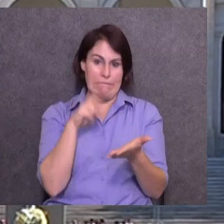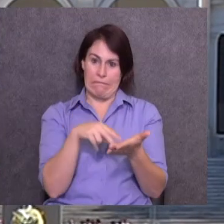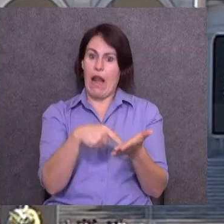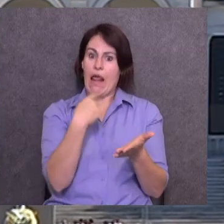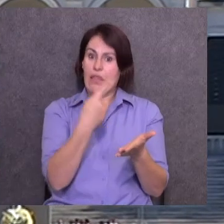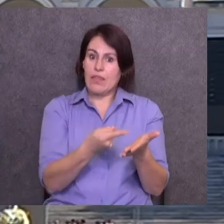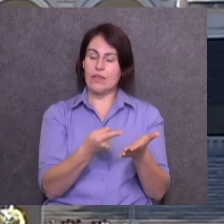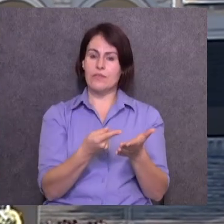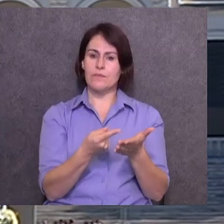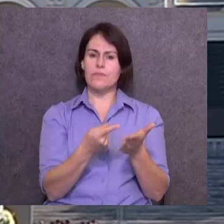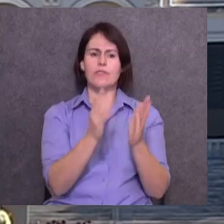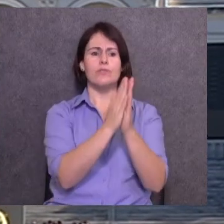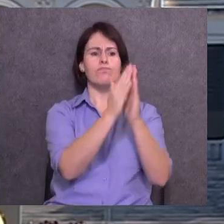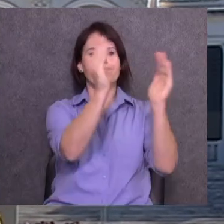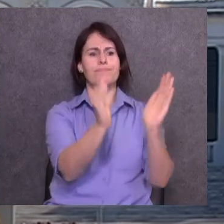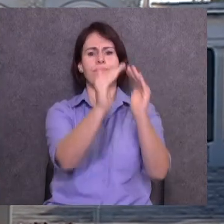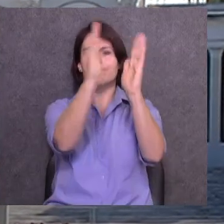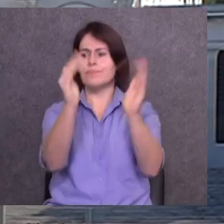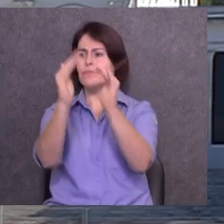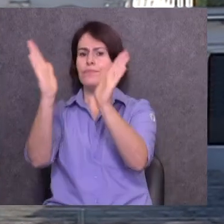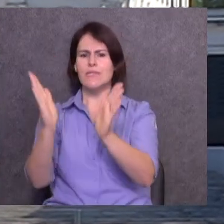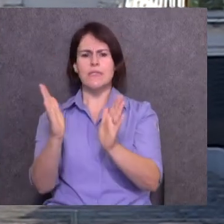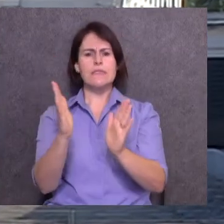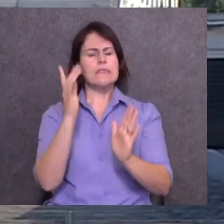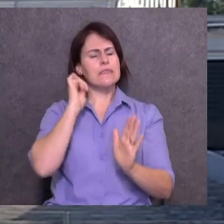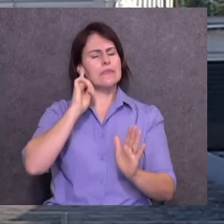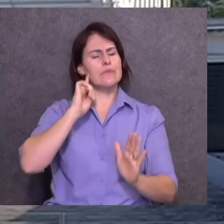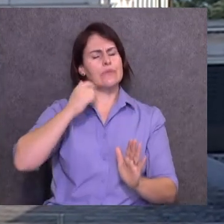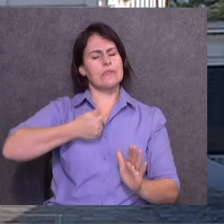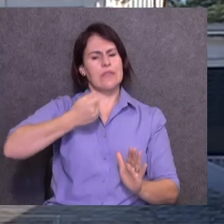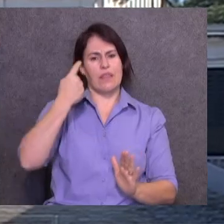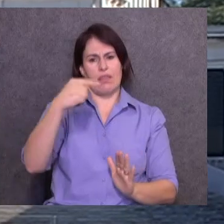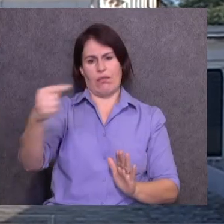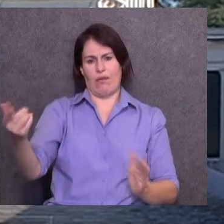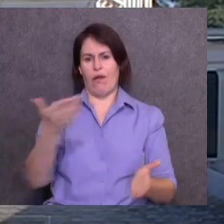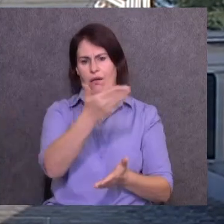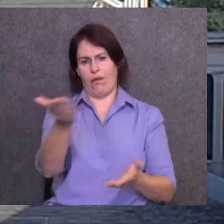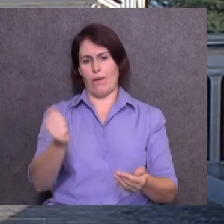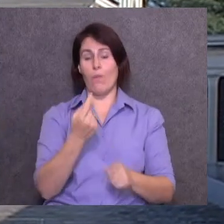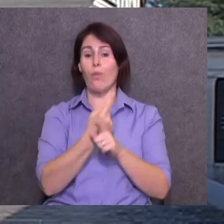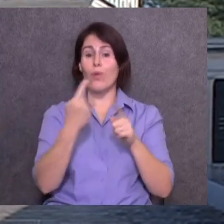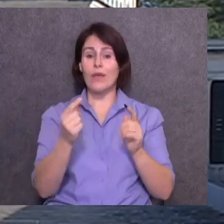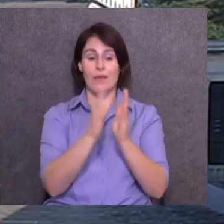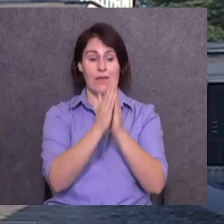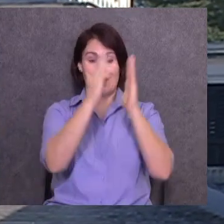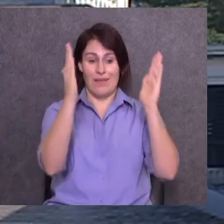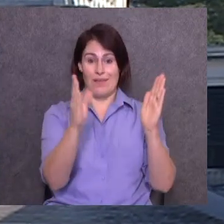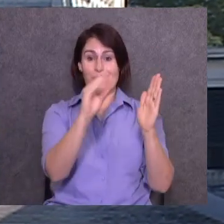Os santuários, porém, têm um papel muito importante. Eles são, antes de